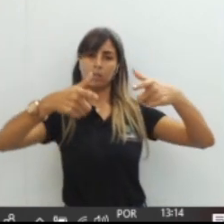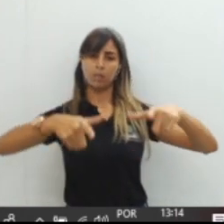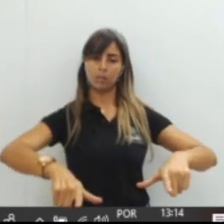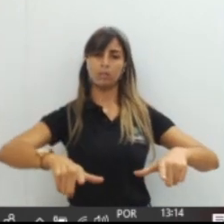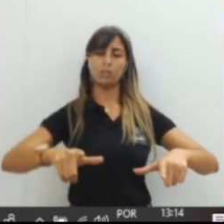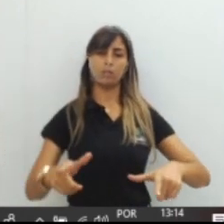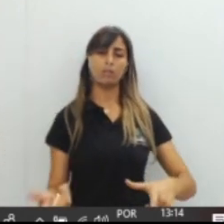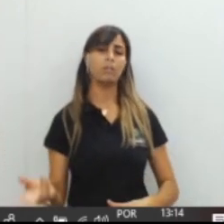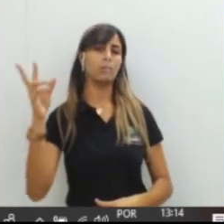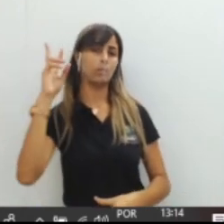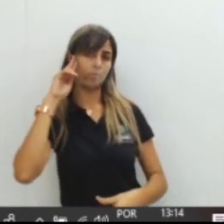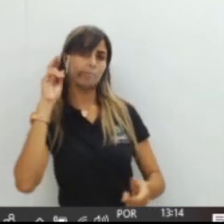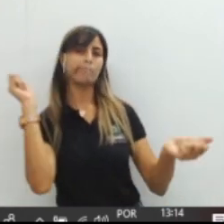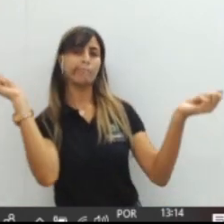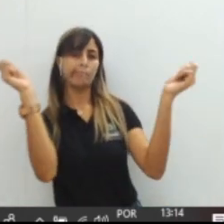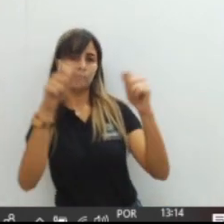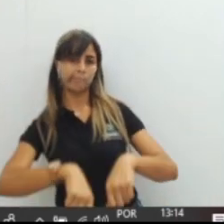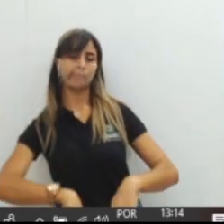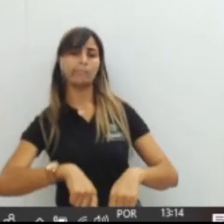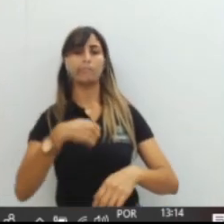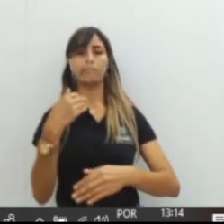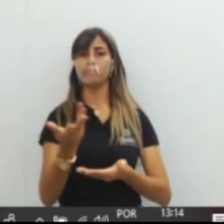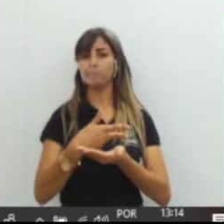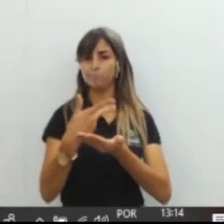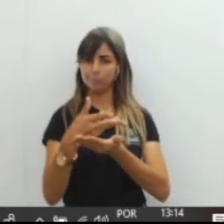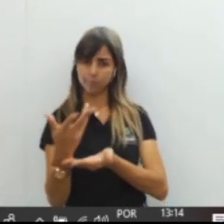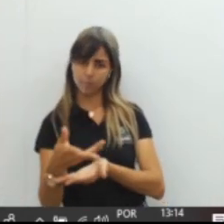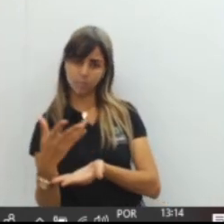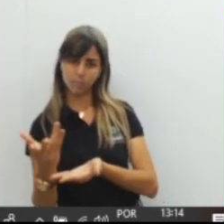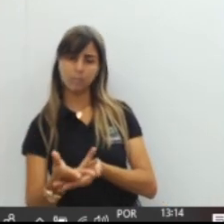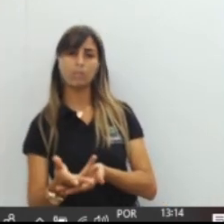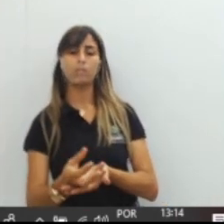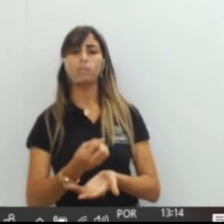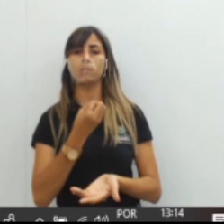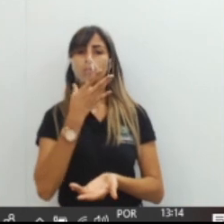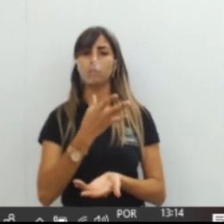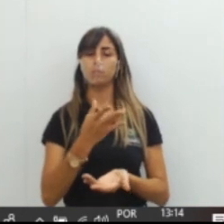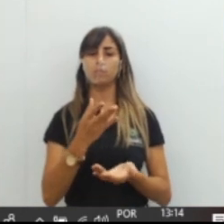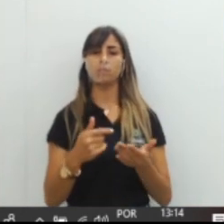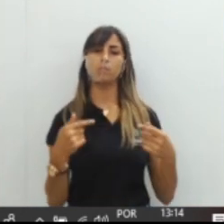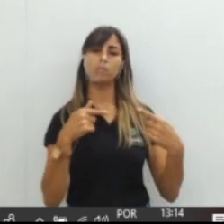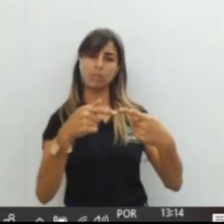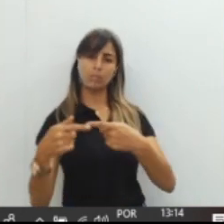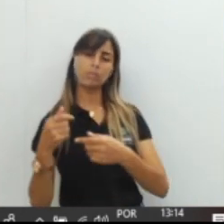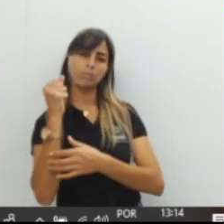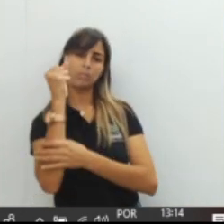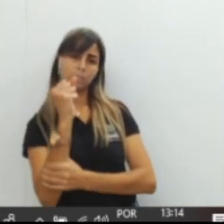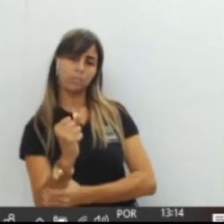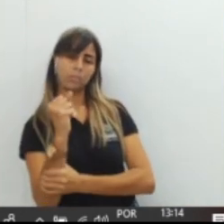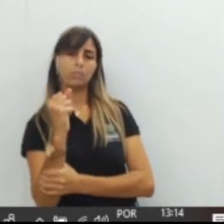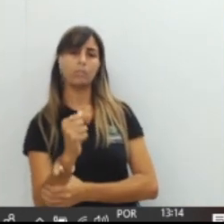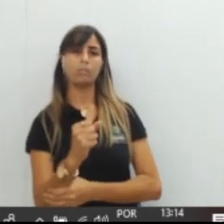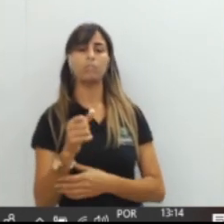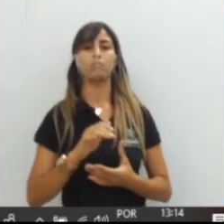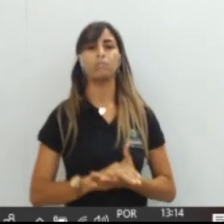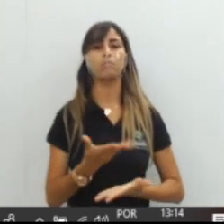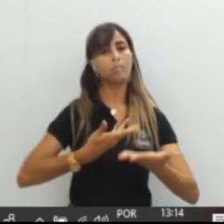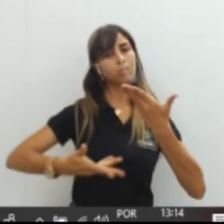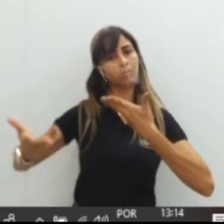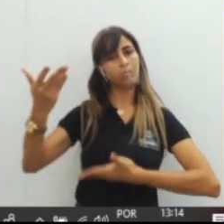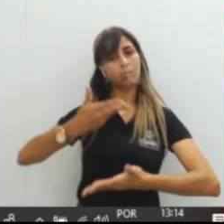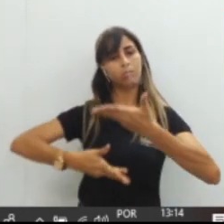natural, para que possa produzir o maior benefício em bases sustentáveis. As atuais